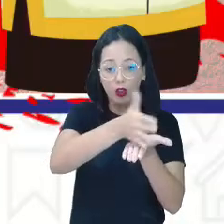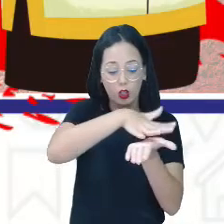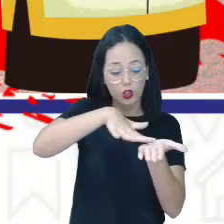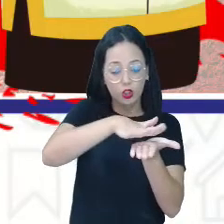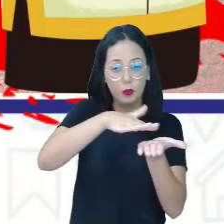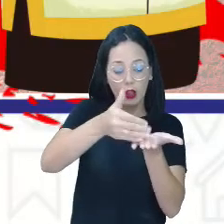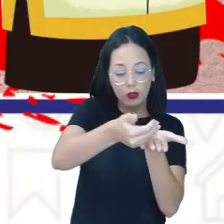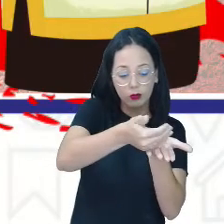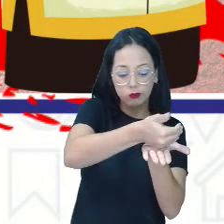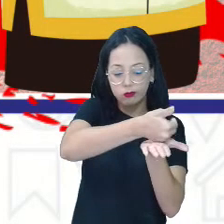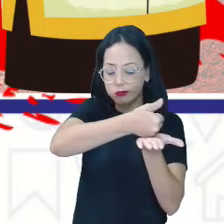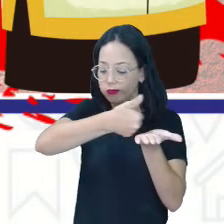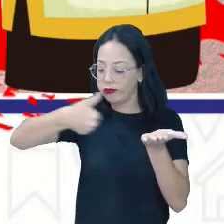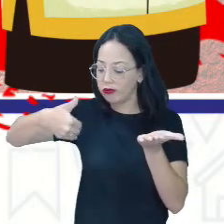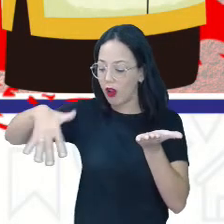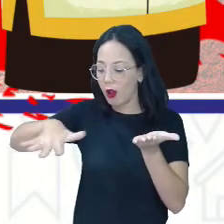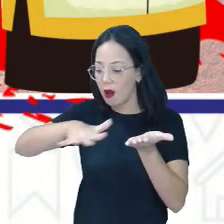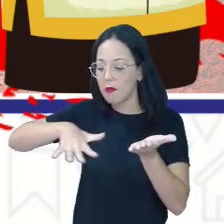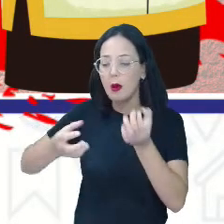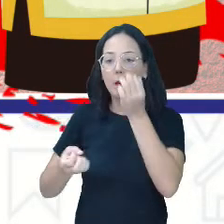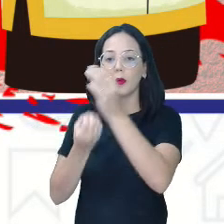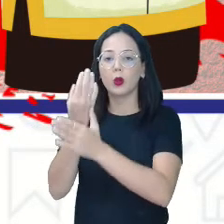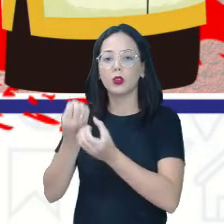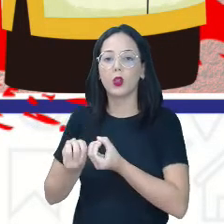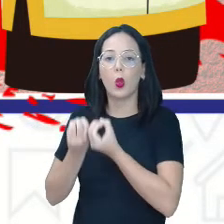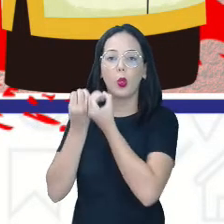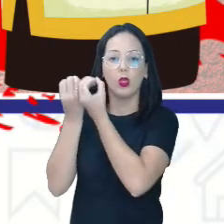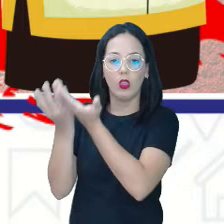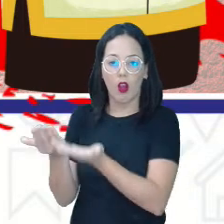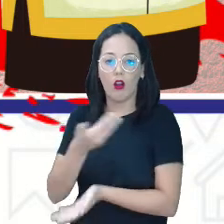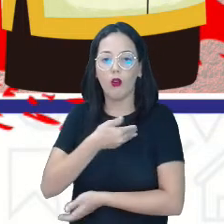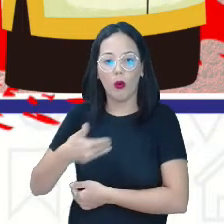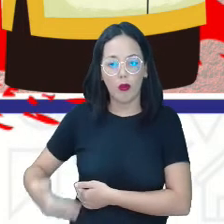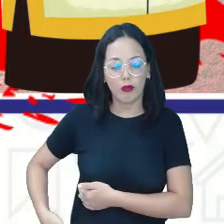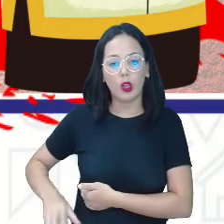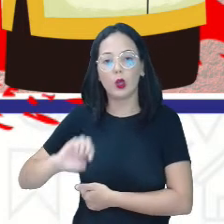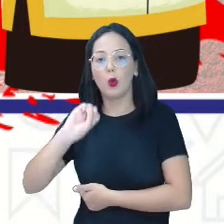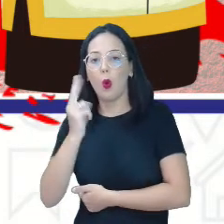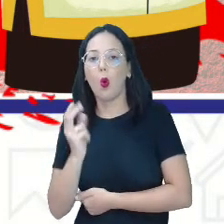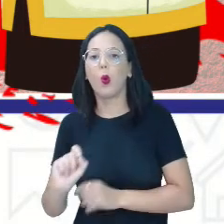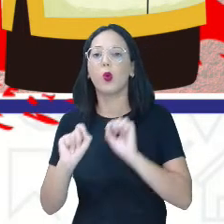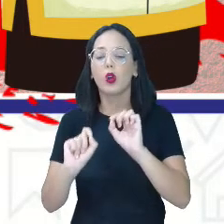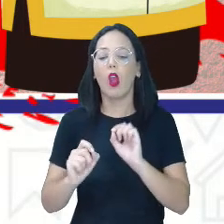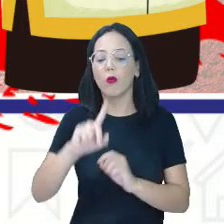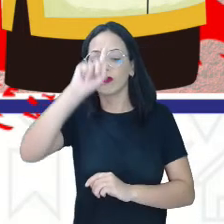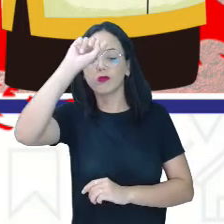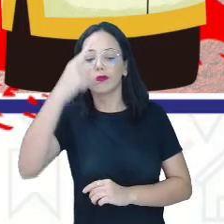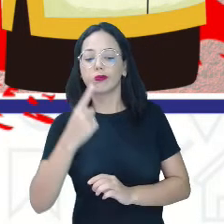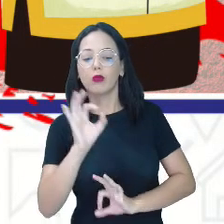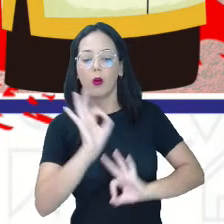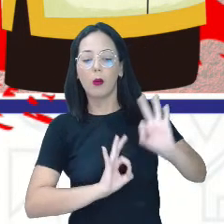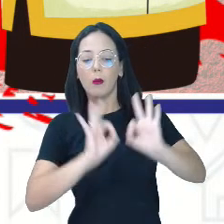dessa produção, né, ao governo ou ao nobre que administrava aquele território onde